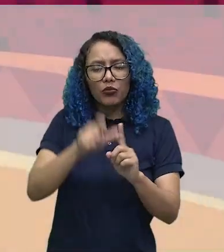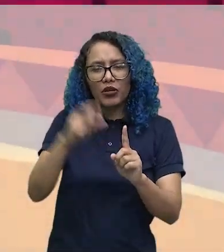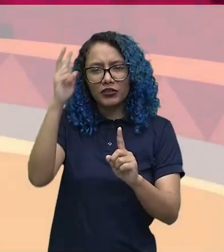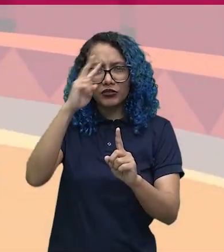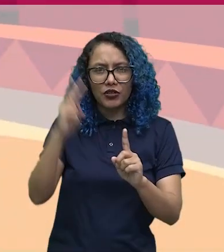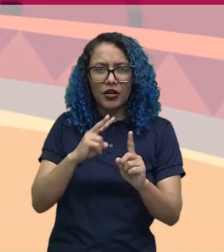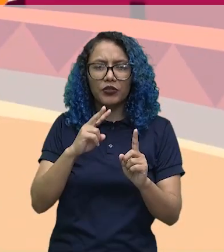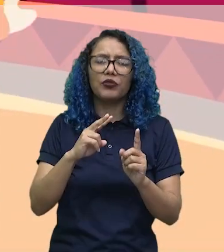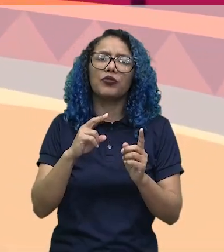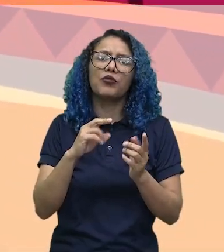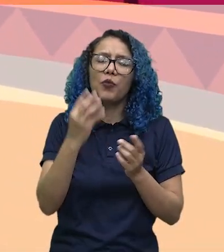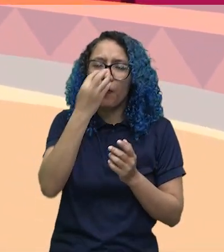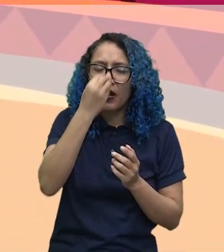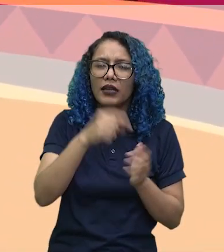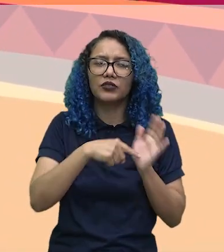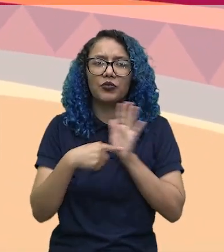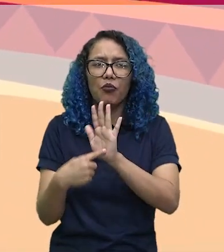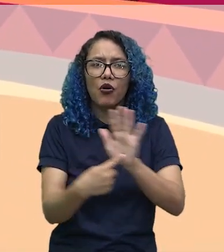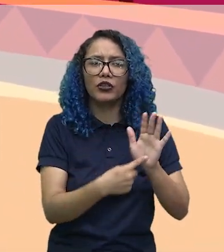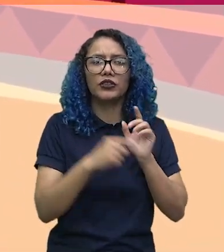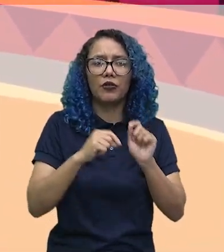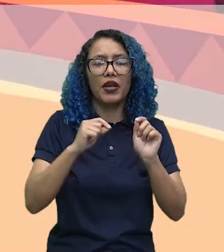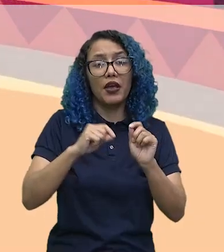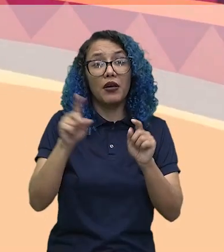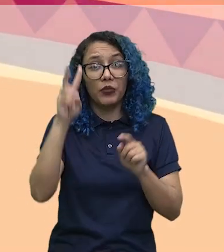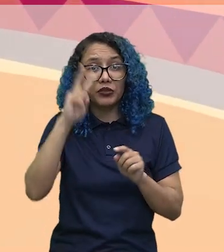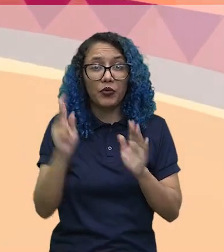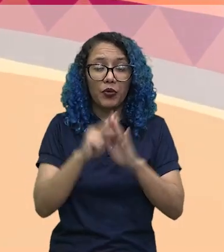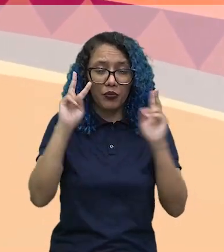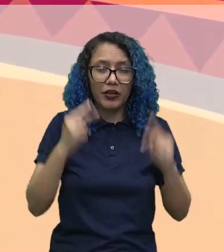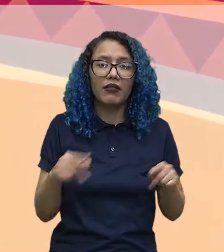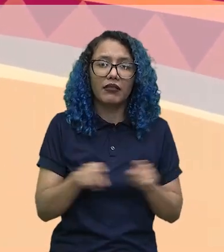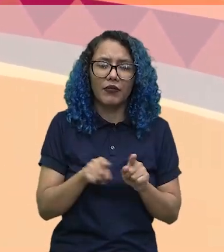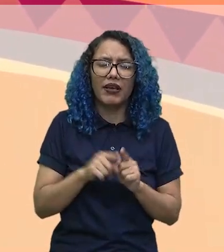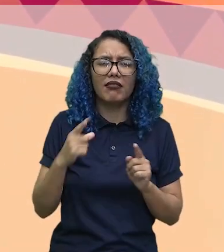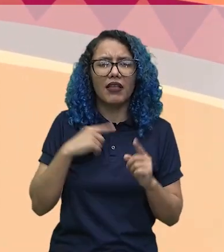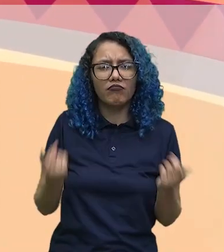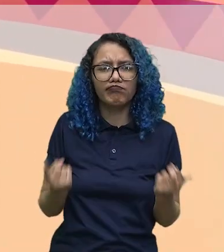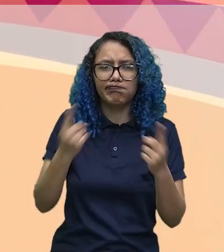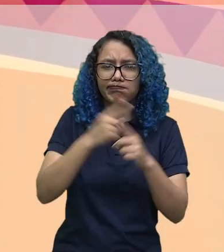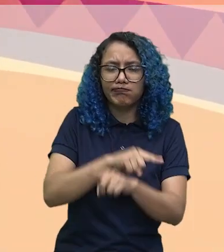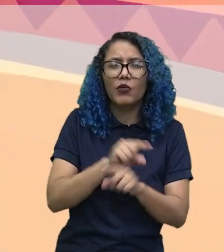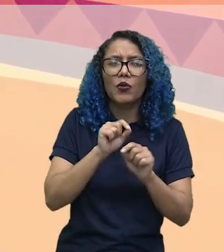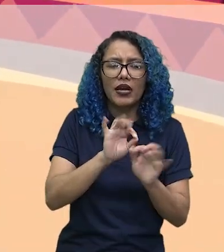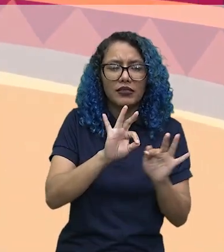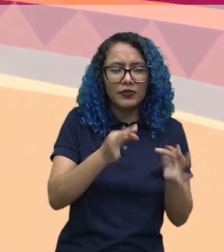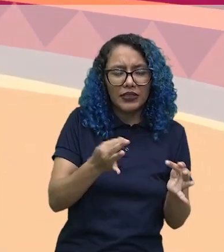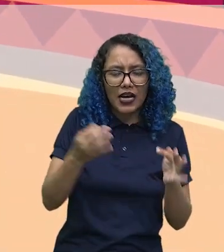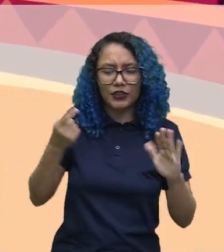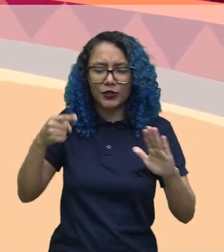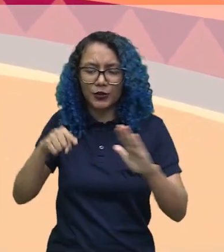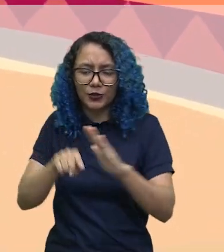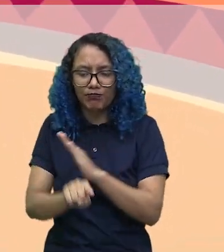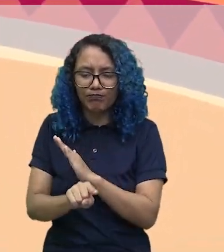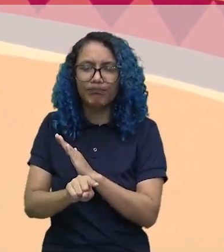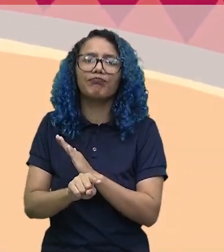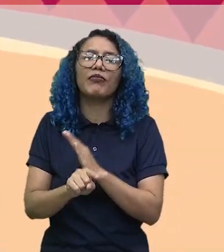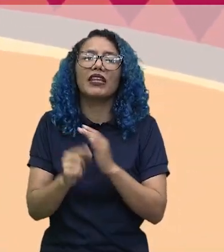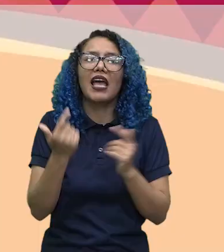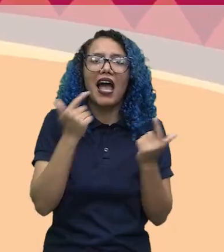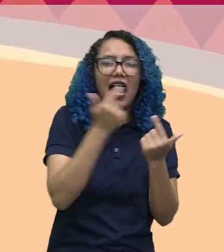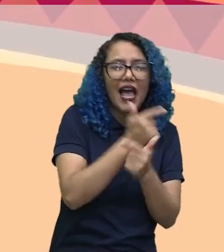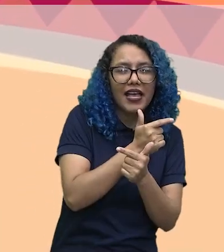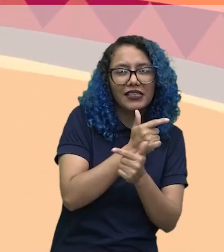A história do palhaço é um reflexo da própria humanidade, repleta de contrastes entre simplicidade